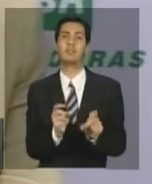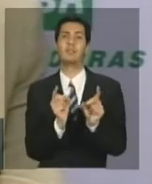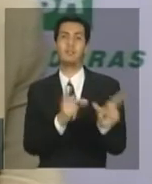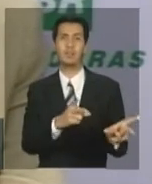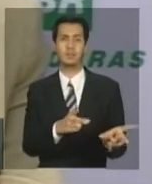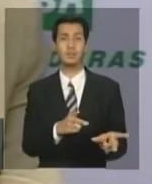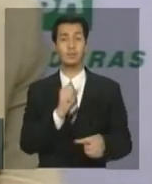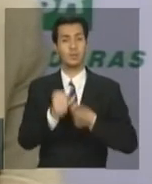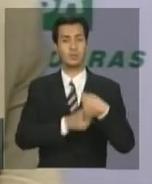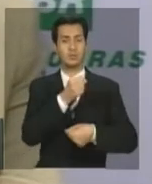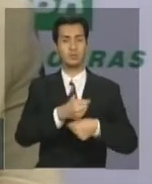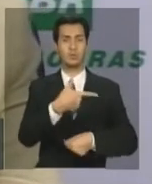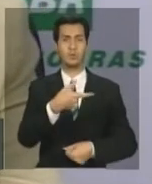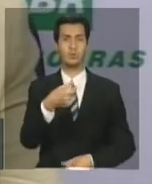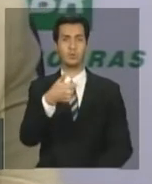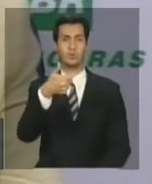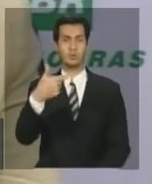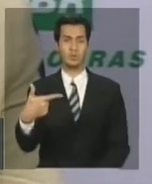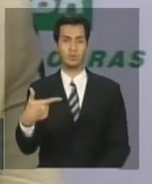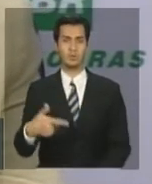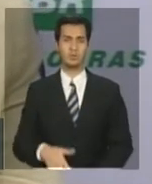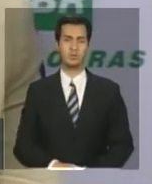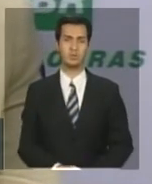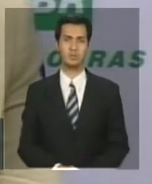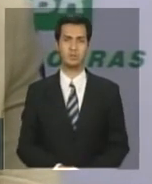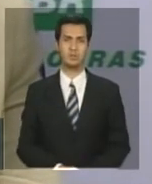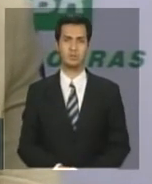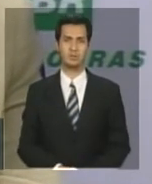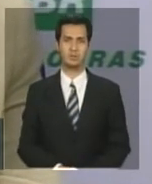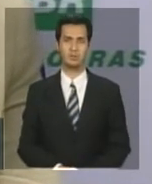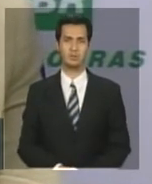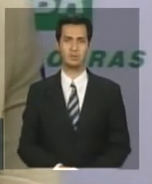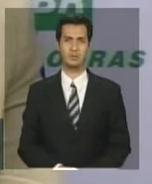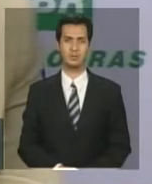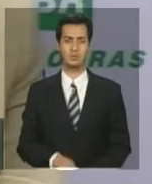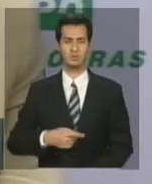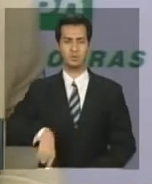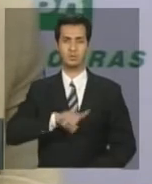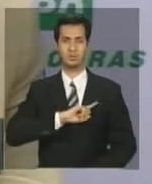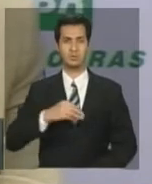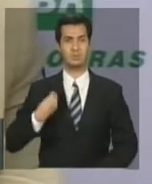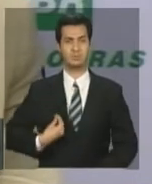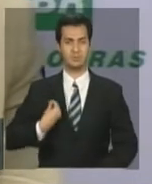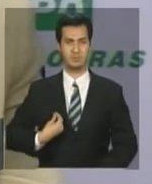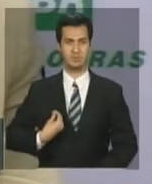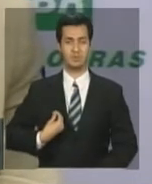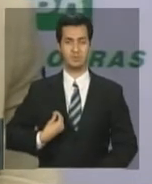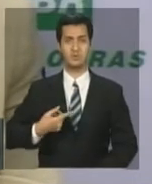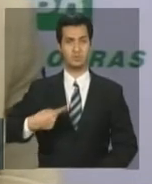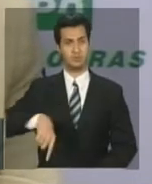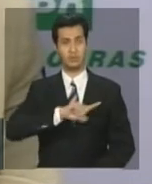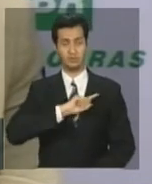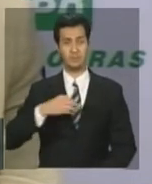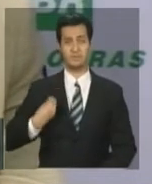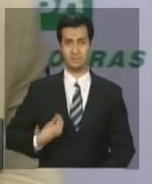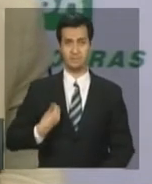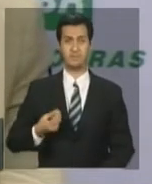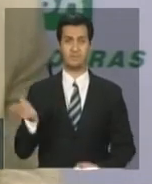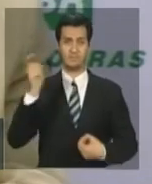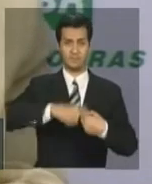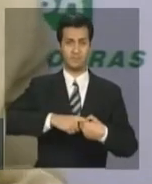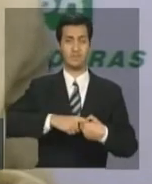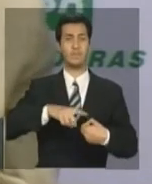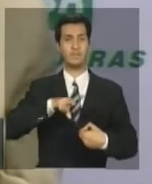ano de 2012, a nossa participação, não é provavelmente, certamente a nossa participação